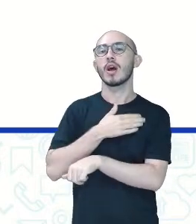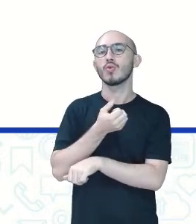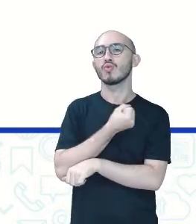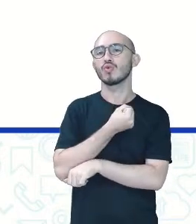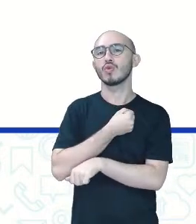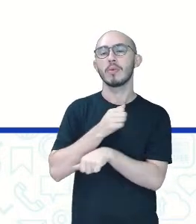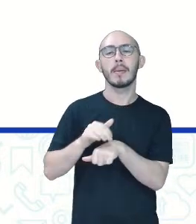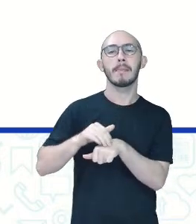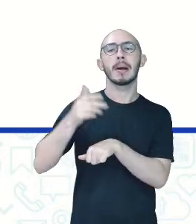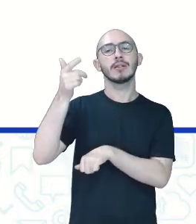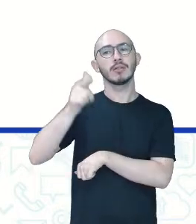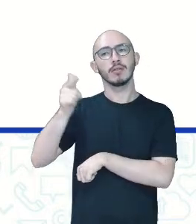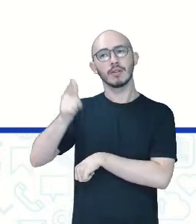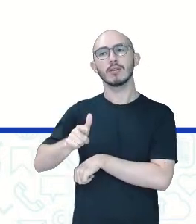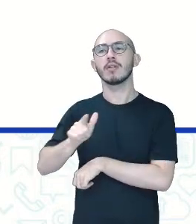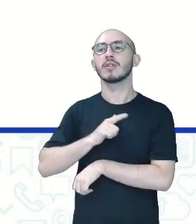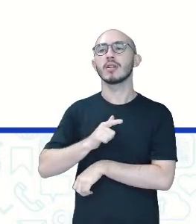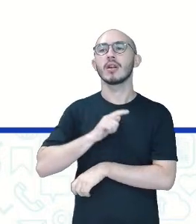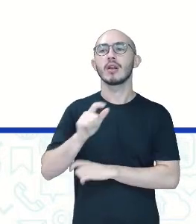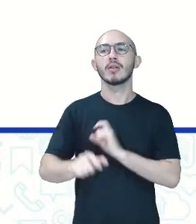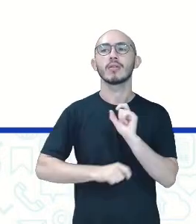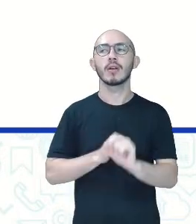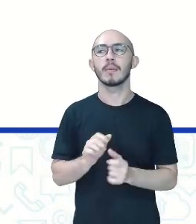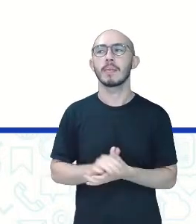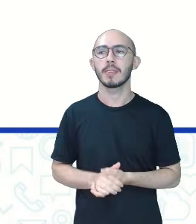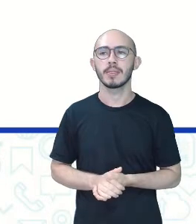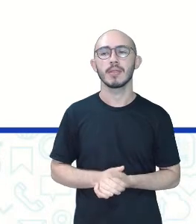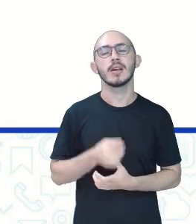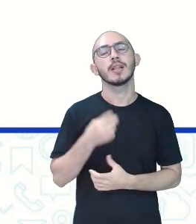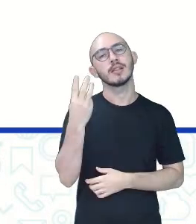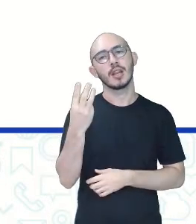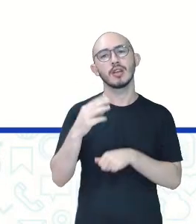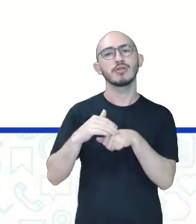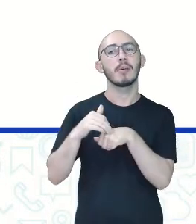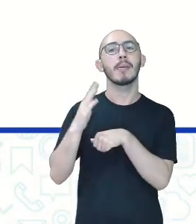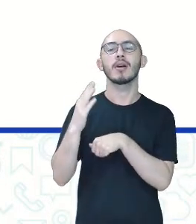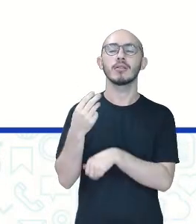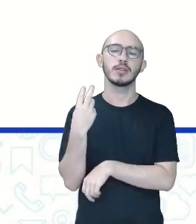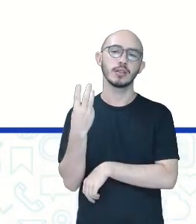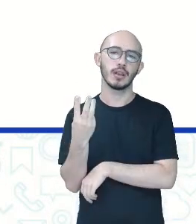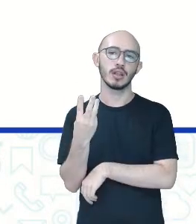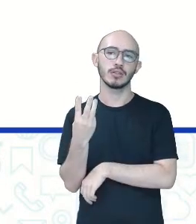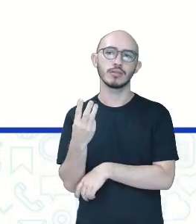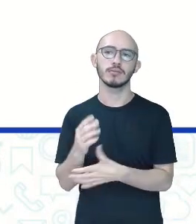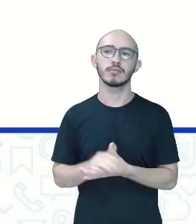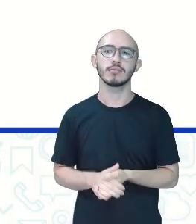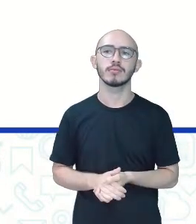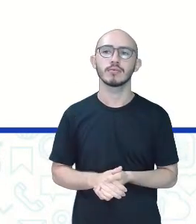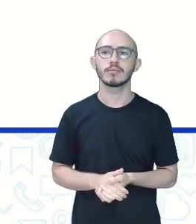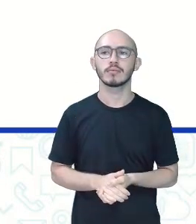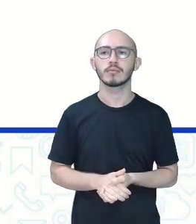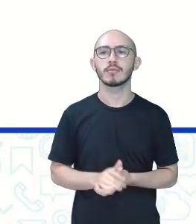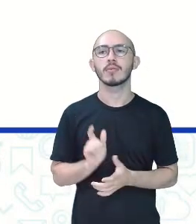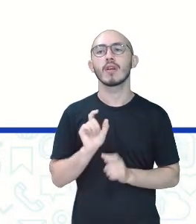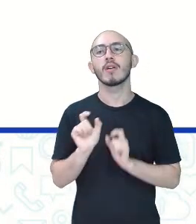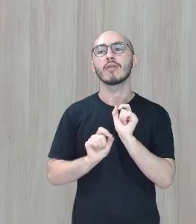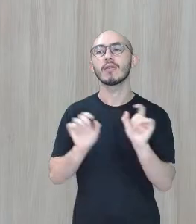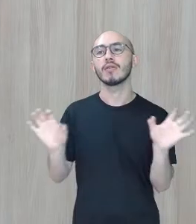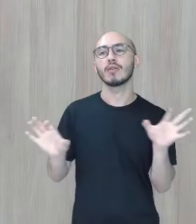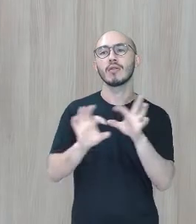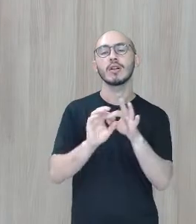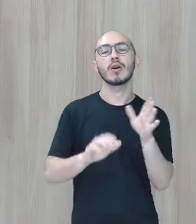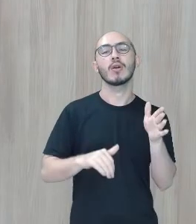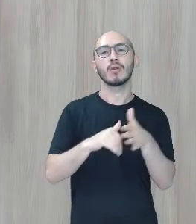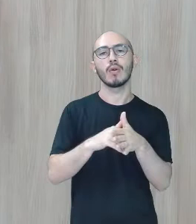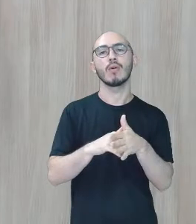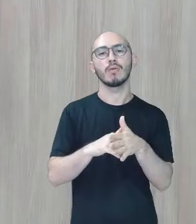valor. E a gente viu que os maiores valores aí são 3, sendo que está 3 aí associado a 2 números de gols,